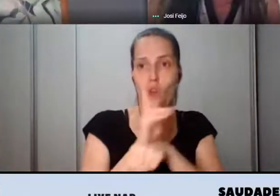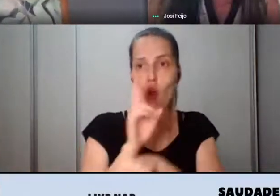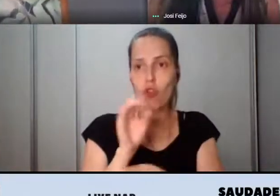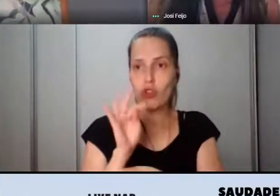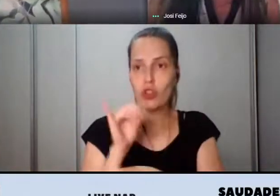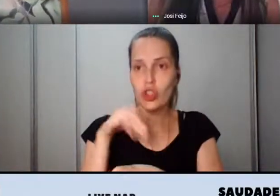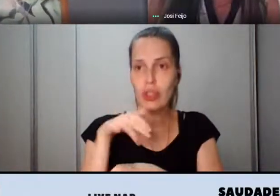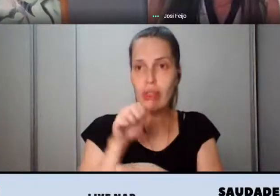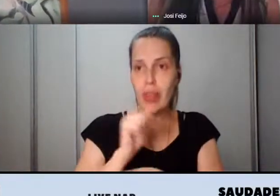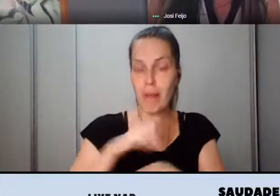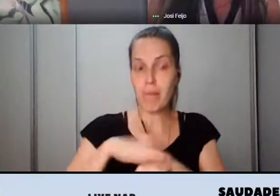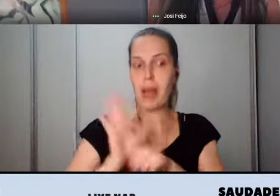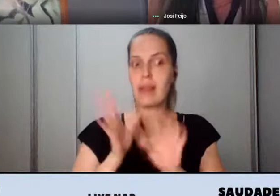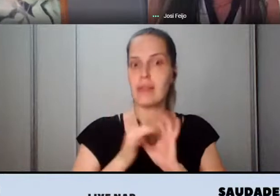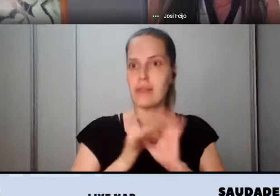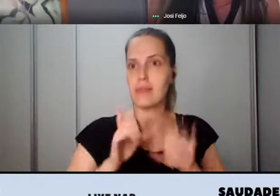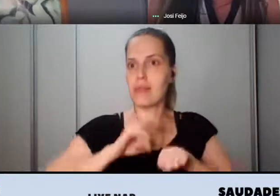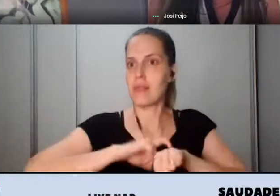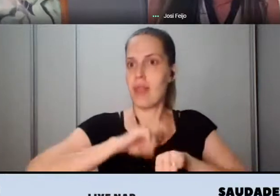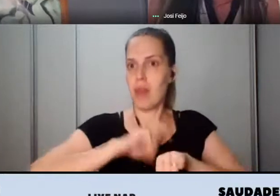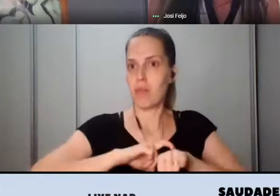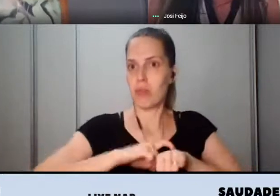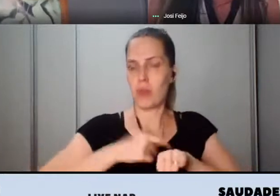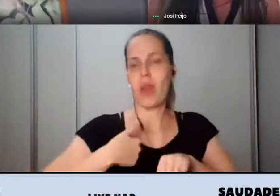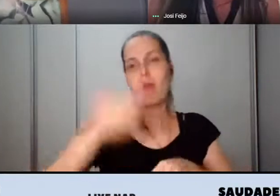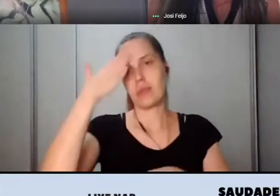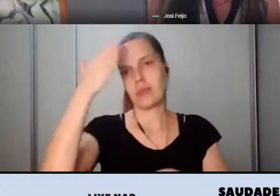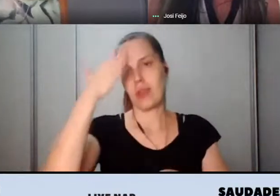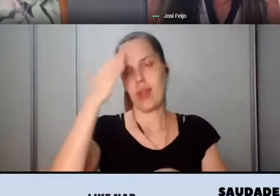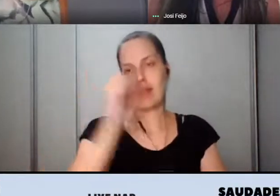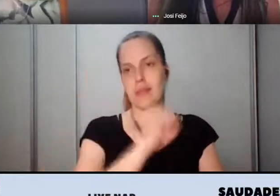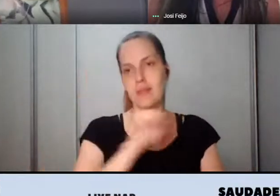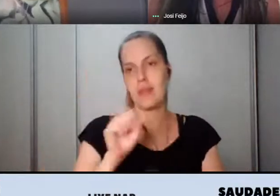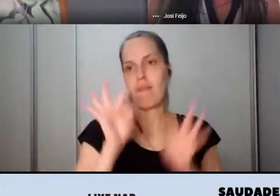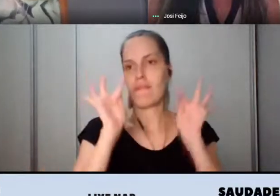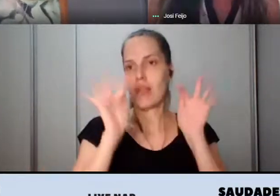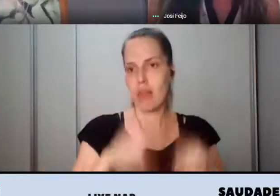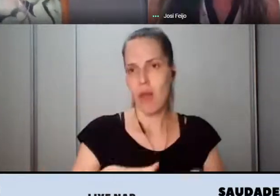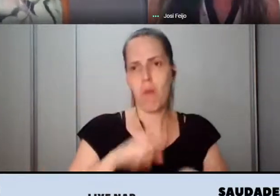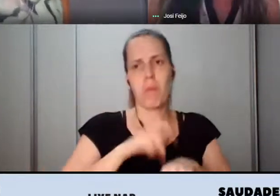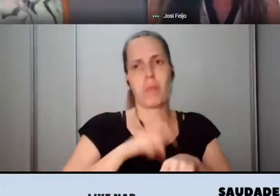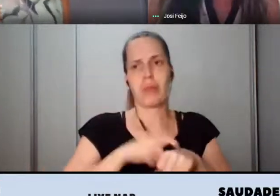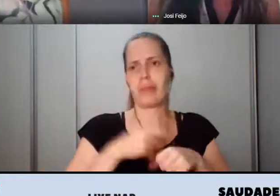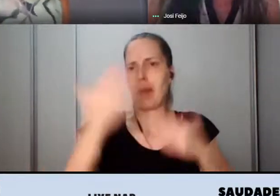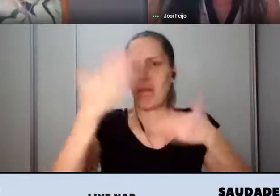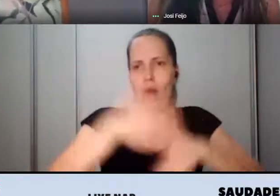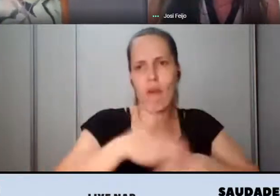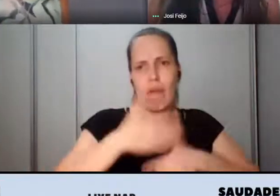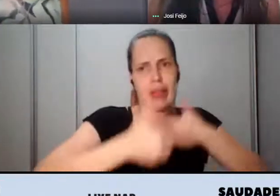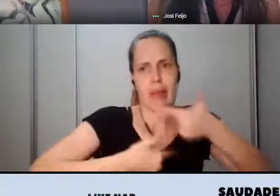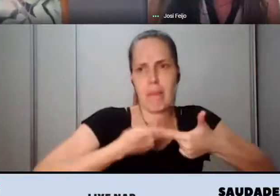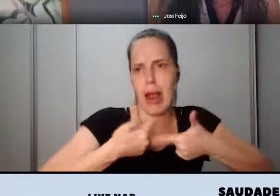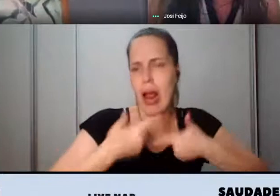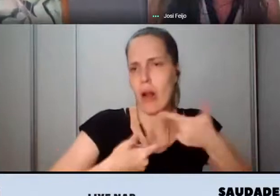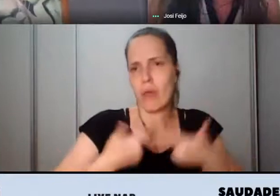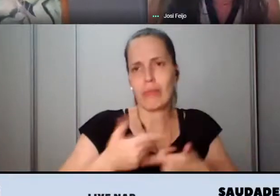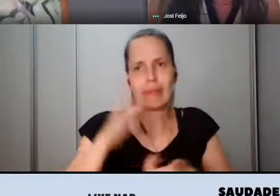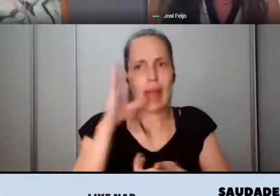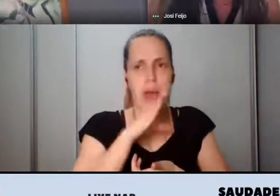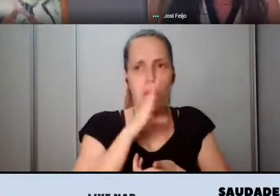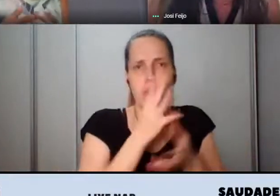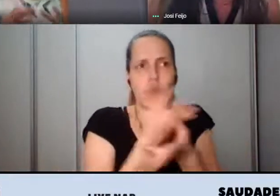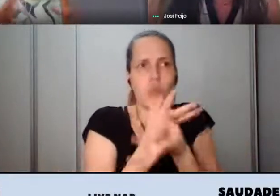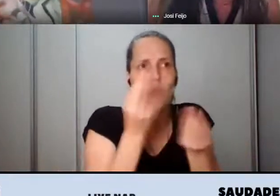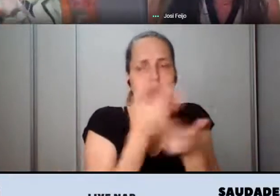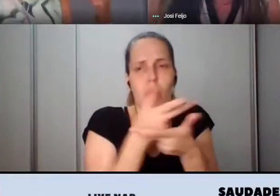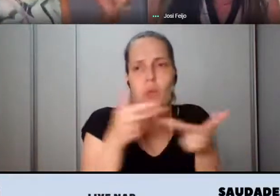sei que as aulas estão super corridas, eu sei que é um momento de muitas provas e trabalhos. O tempo que eu me refiro